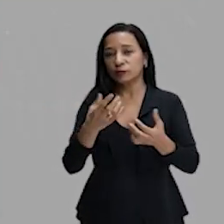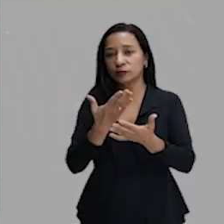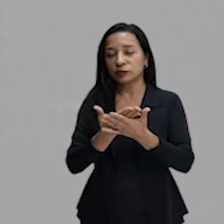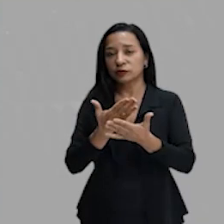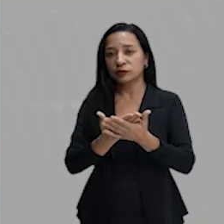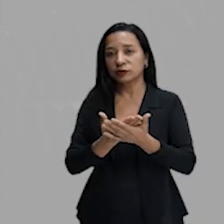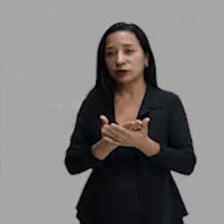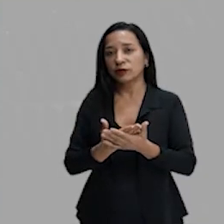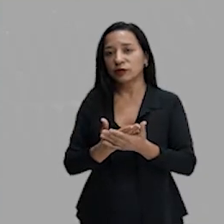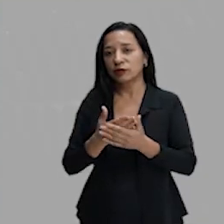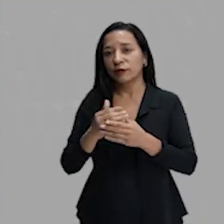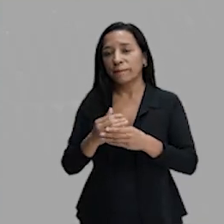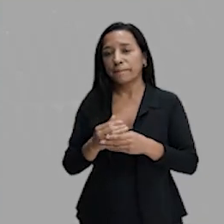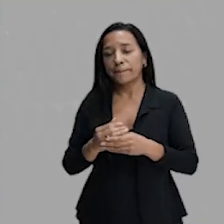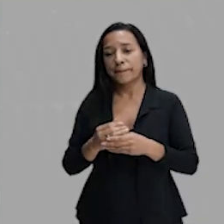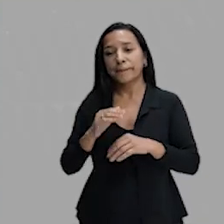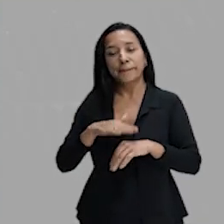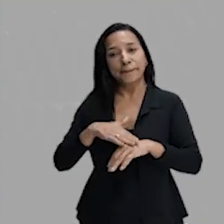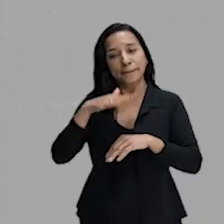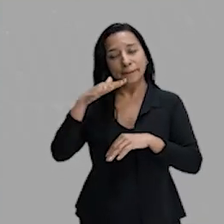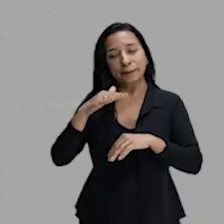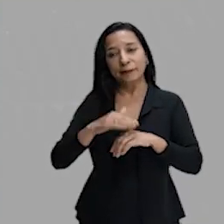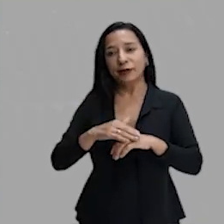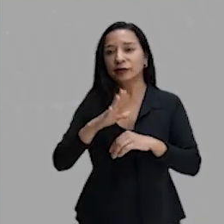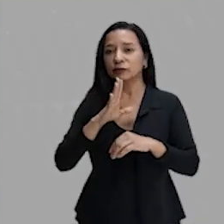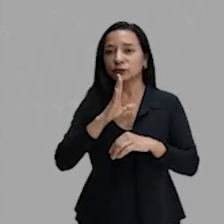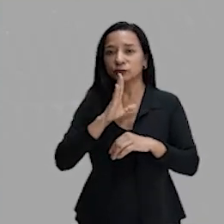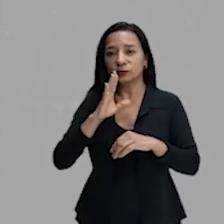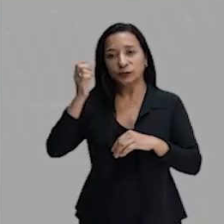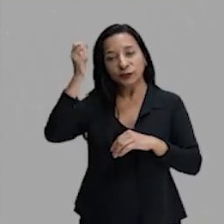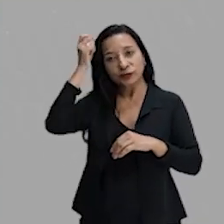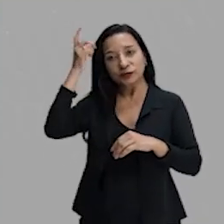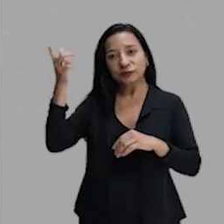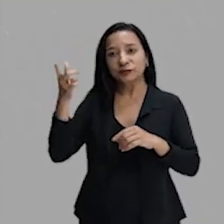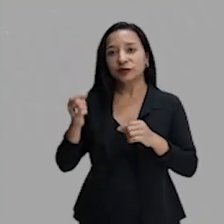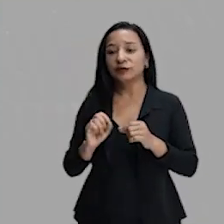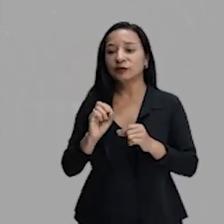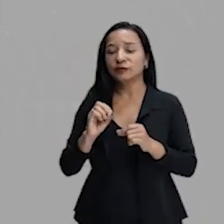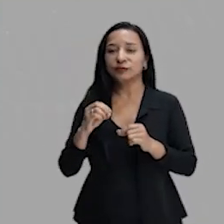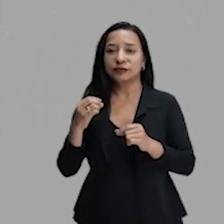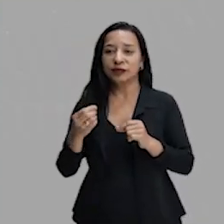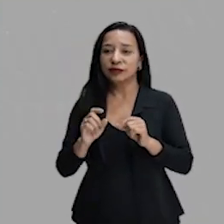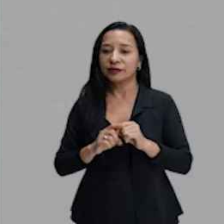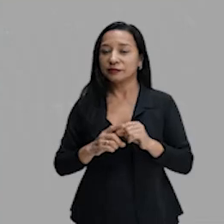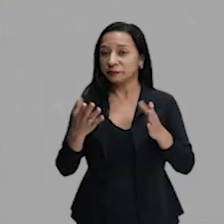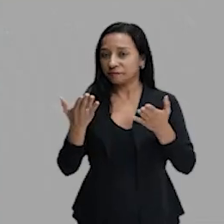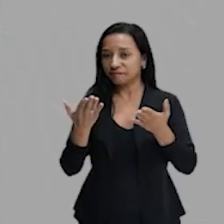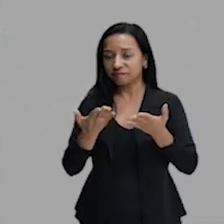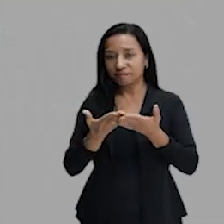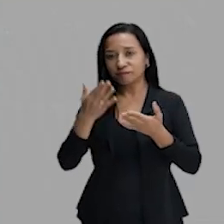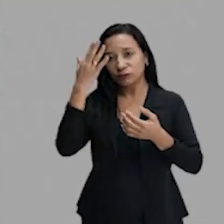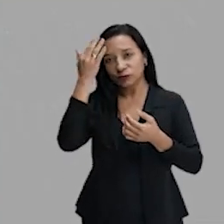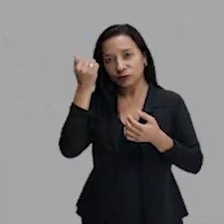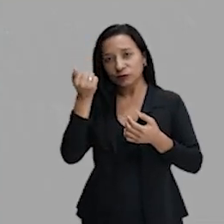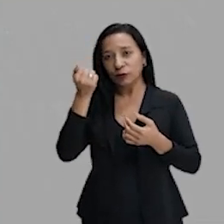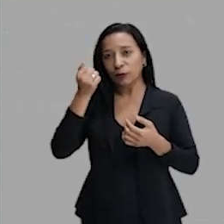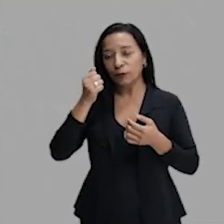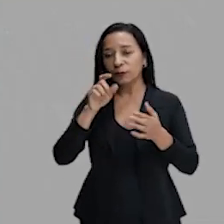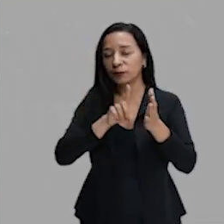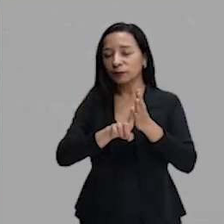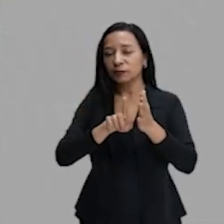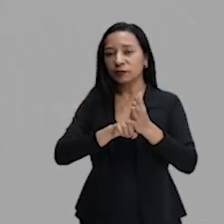conhecimento né ficar mais fortificado a partir do momento que você domina a questão teórica né se você conseguir dominar a